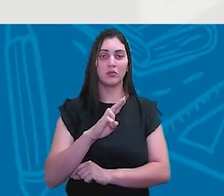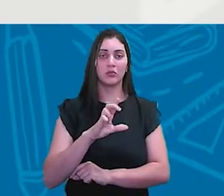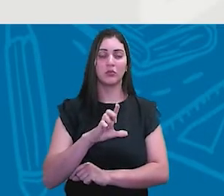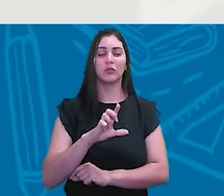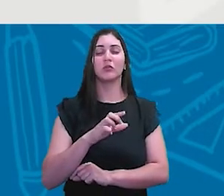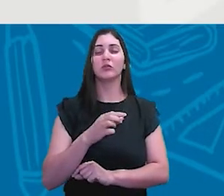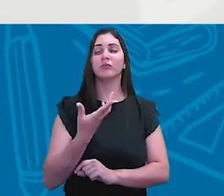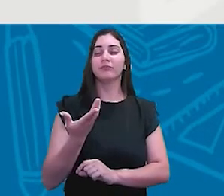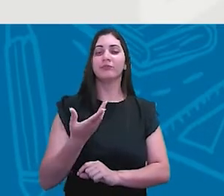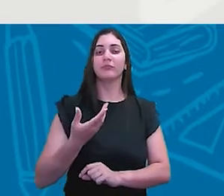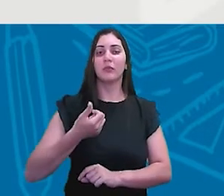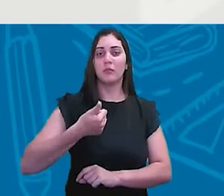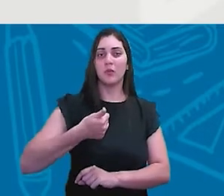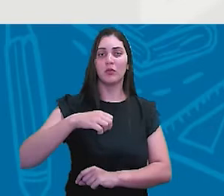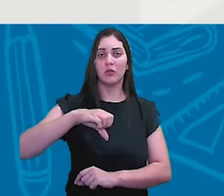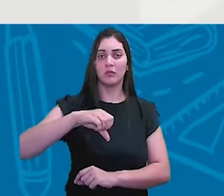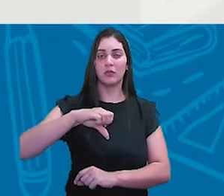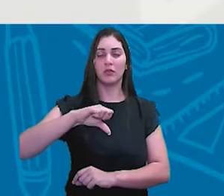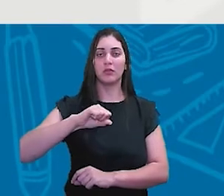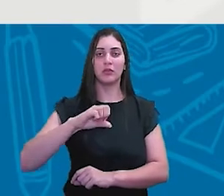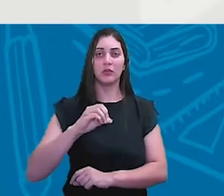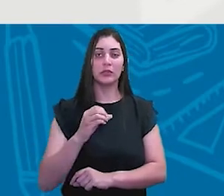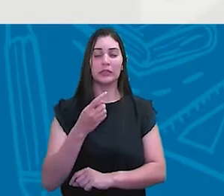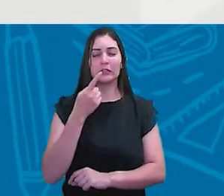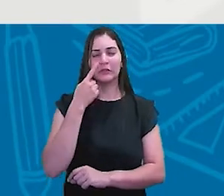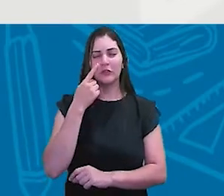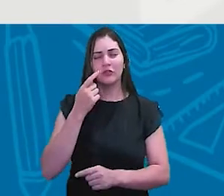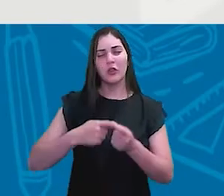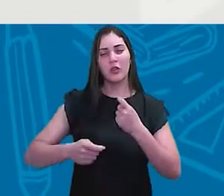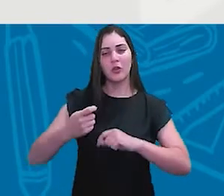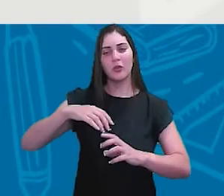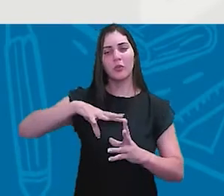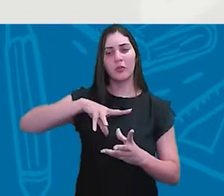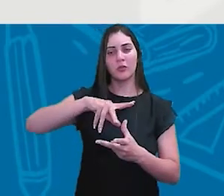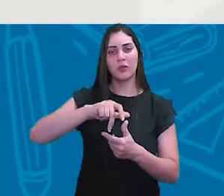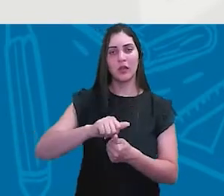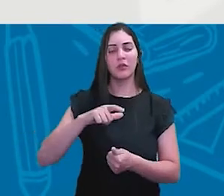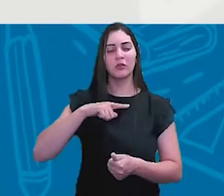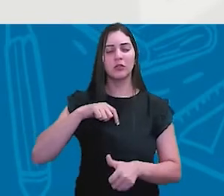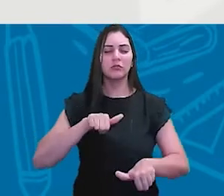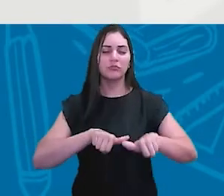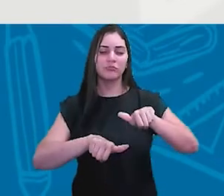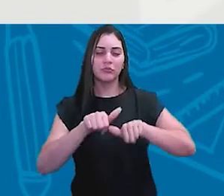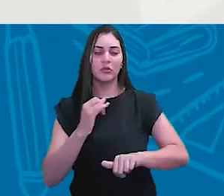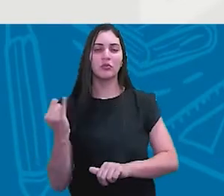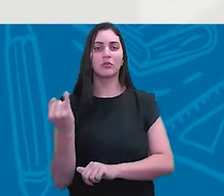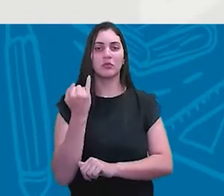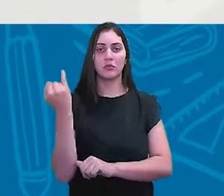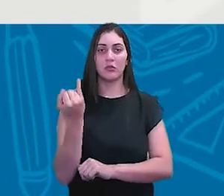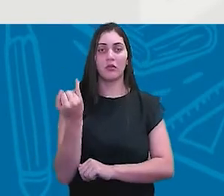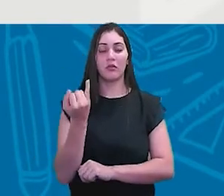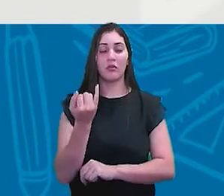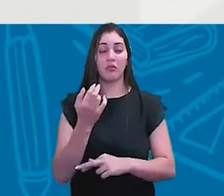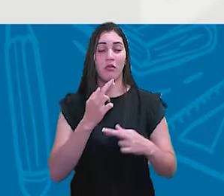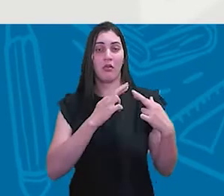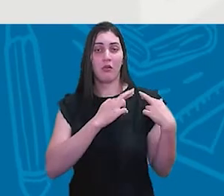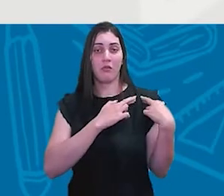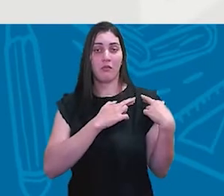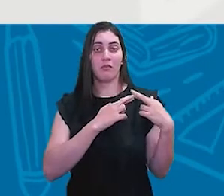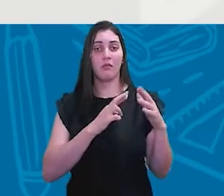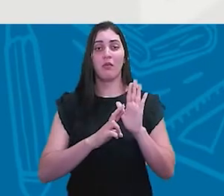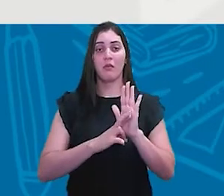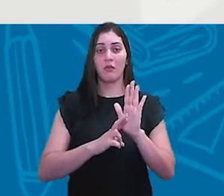1980, diante da percepção de que a economia mundial passava por transformações importantes, representantes do governo do